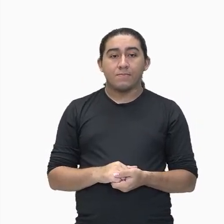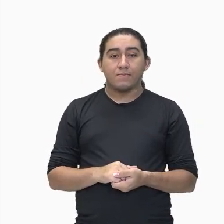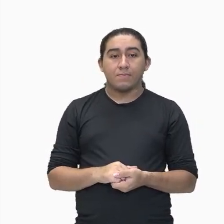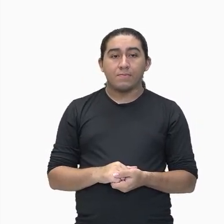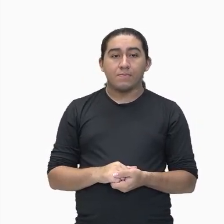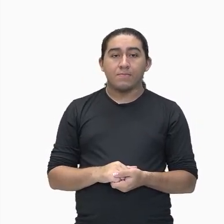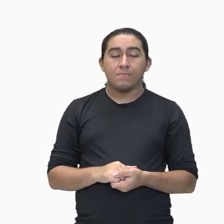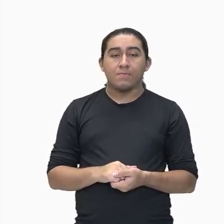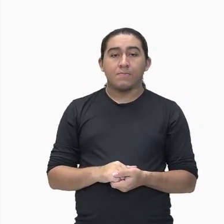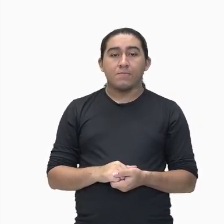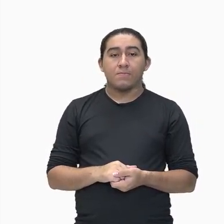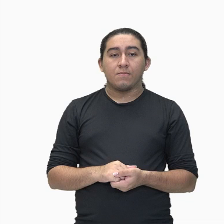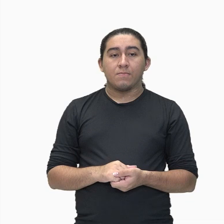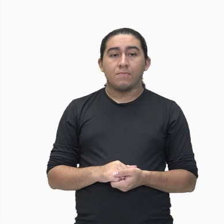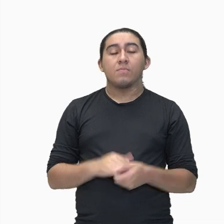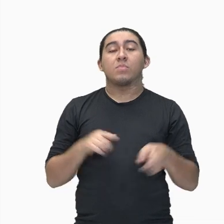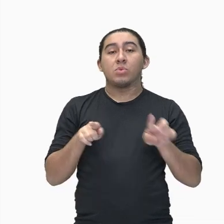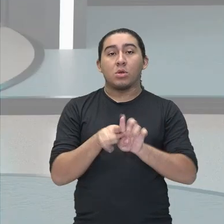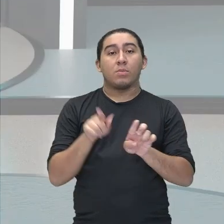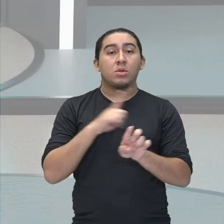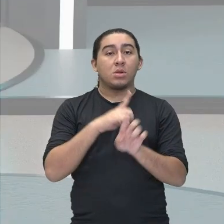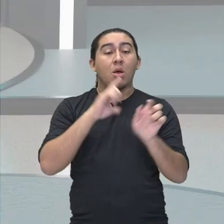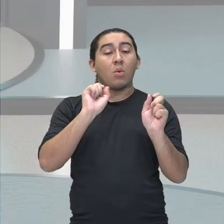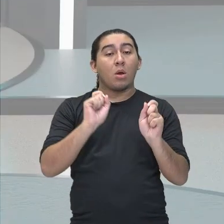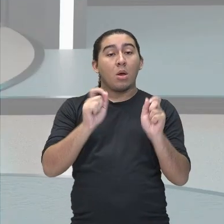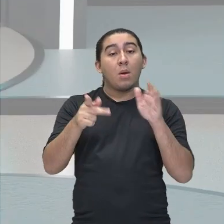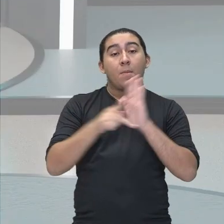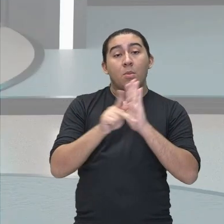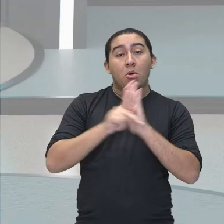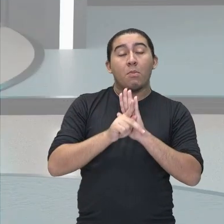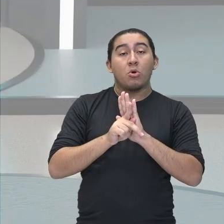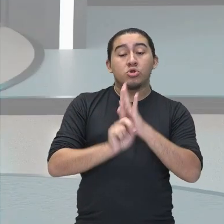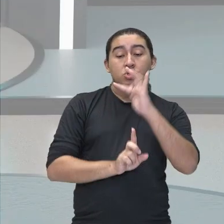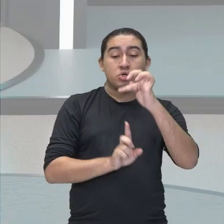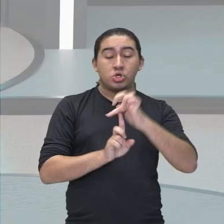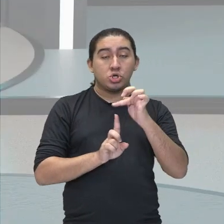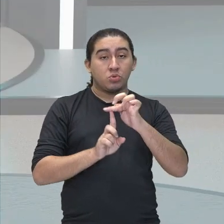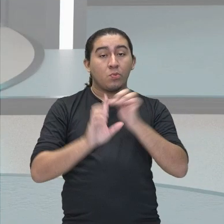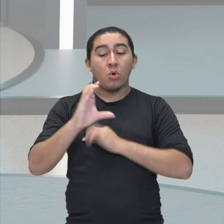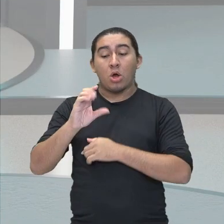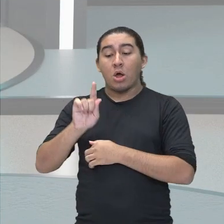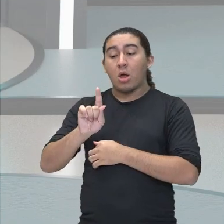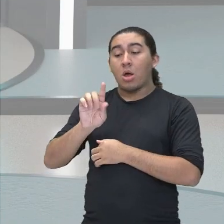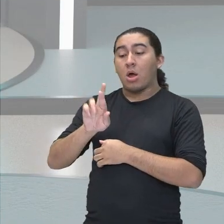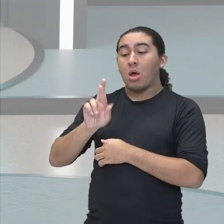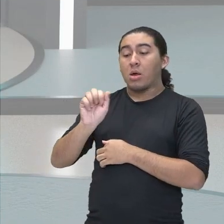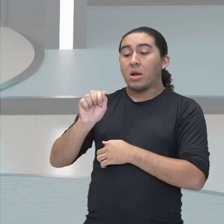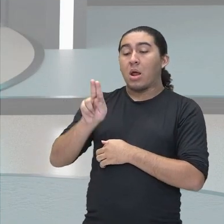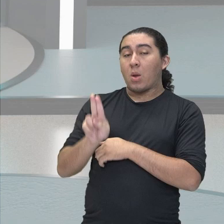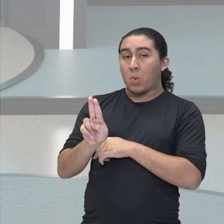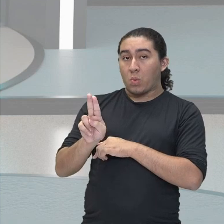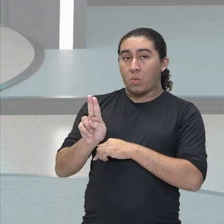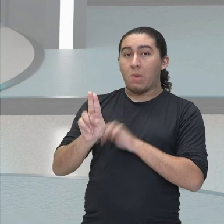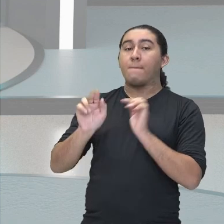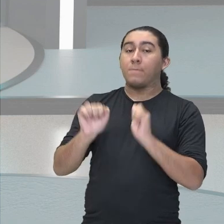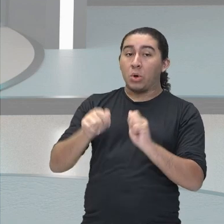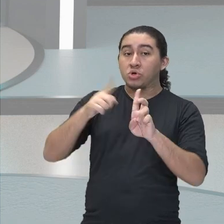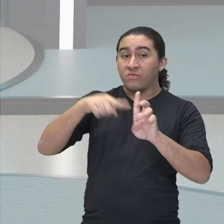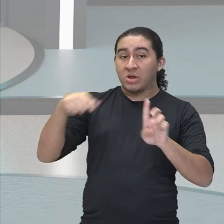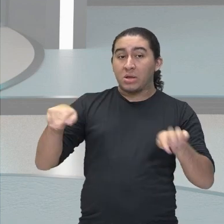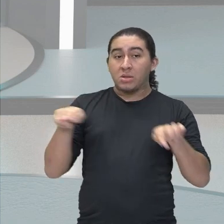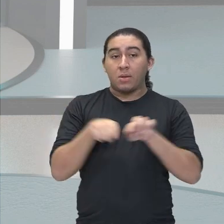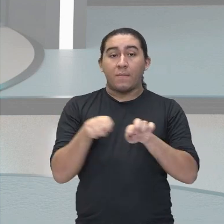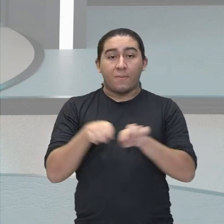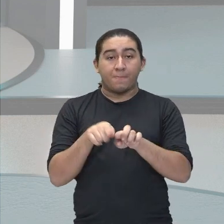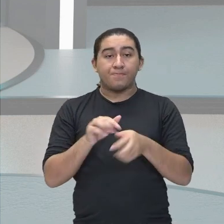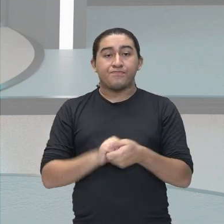Aí nós temos a flexão de grau. O adjetivo pode variar em grau. São